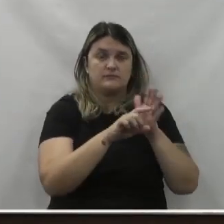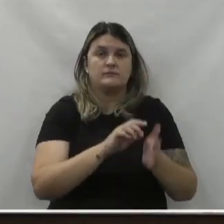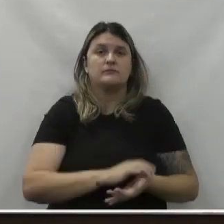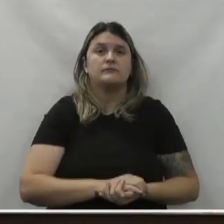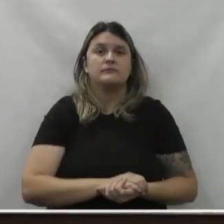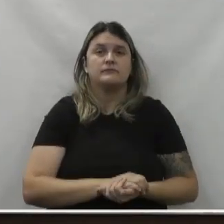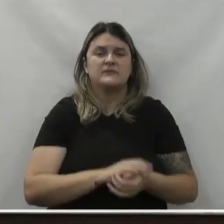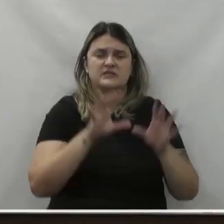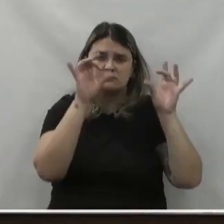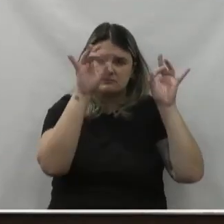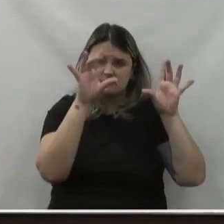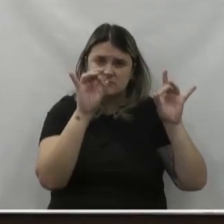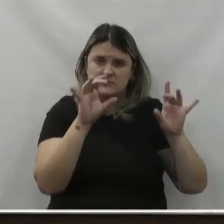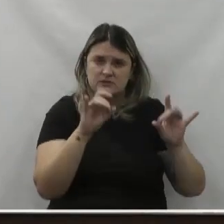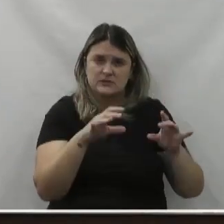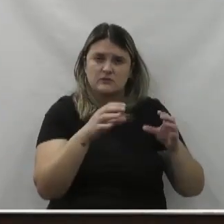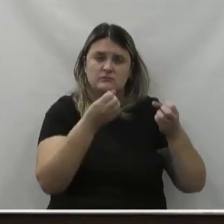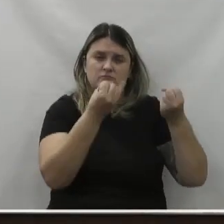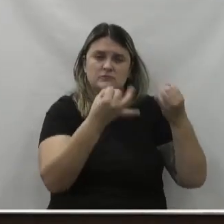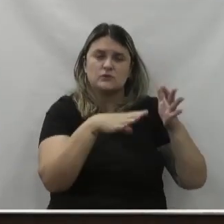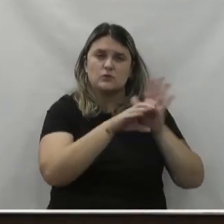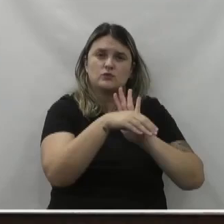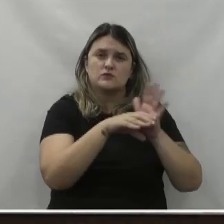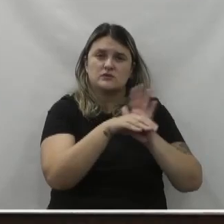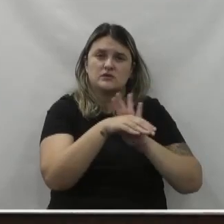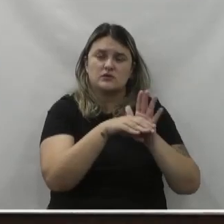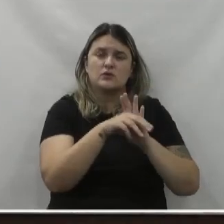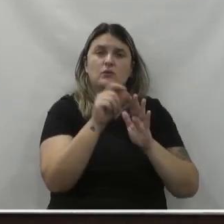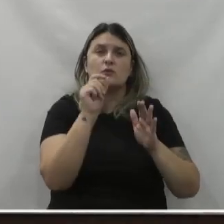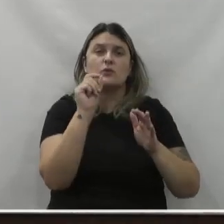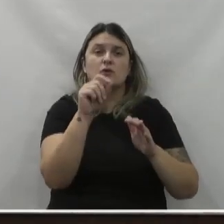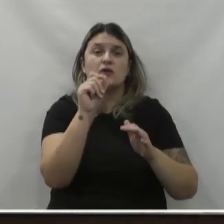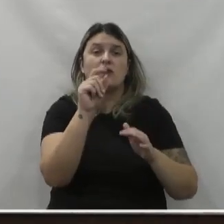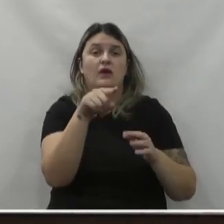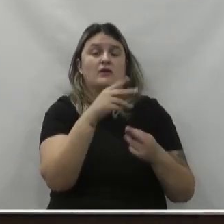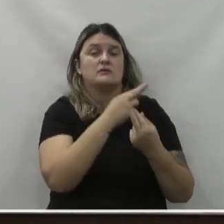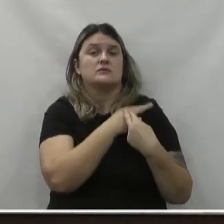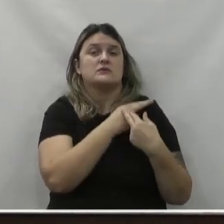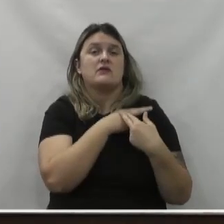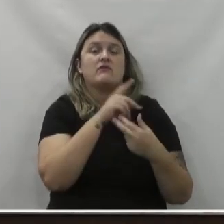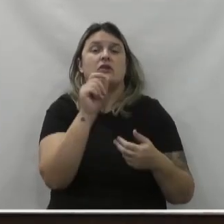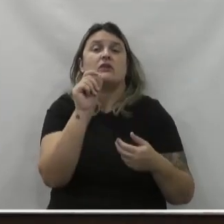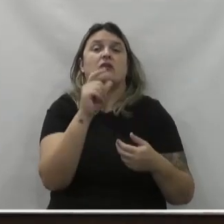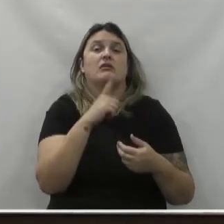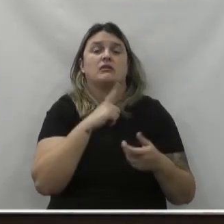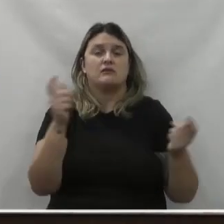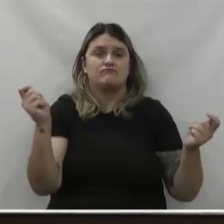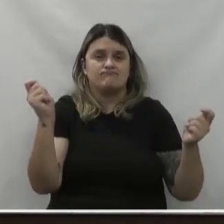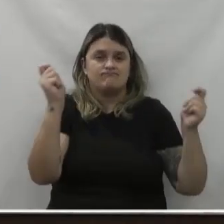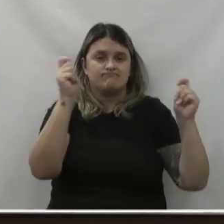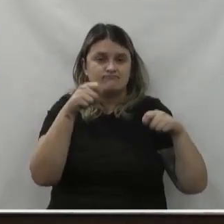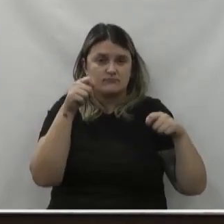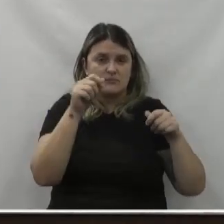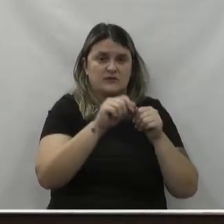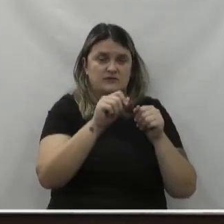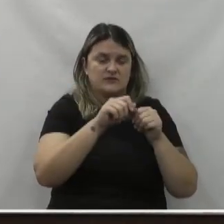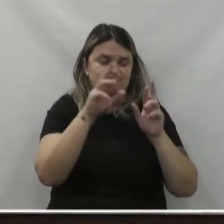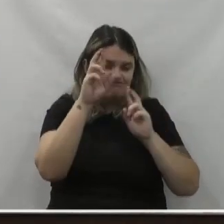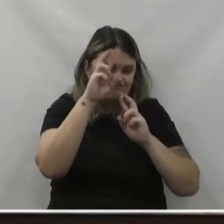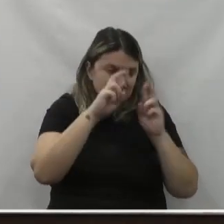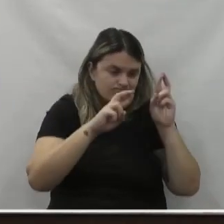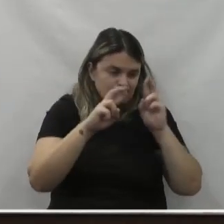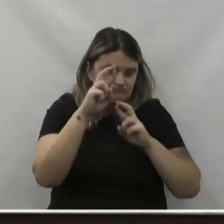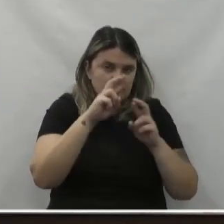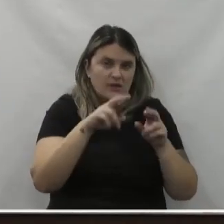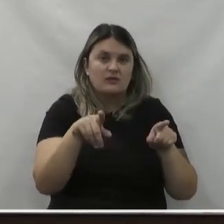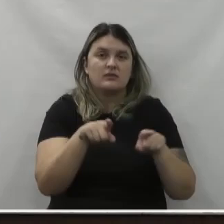5199/2025, especialmente quanto à definição dos órgãos e ou agentes competentes para exercer a fiscalização quanto ao uso de fogos